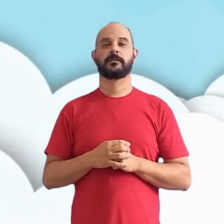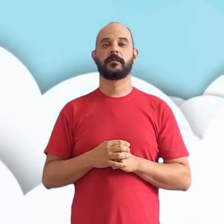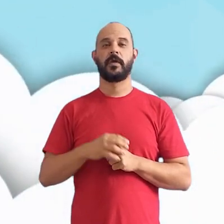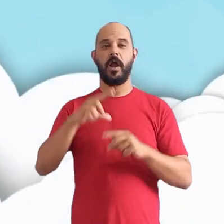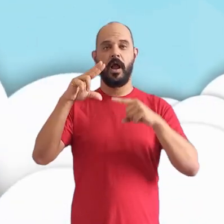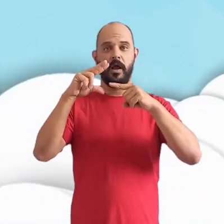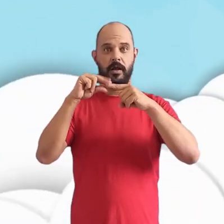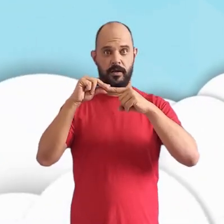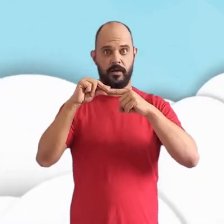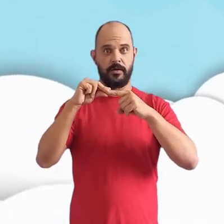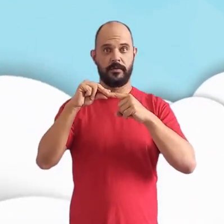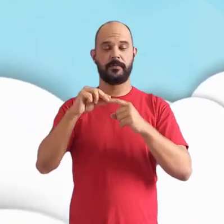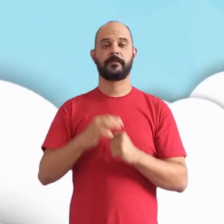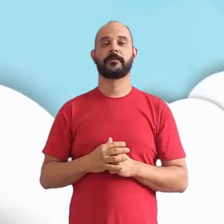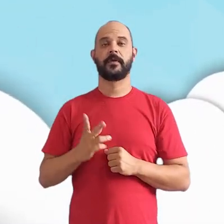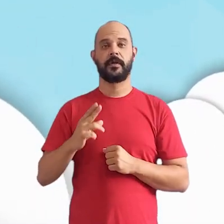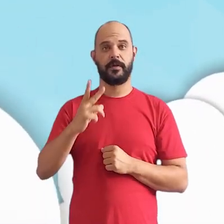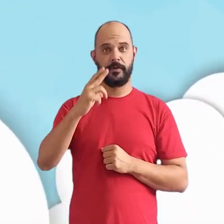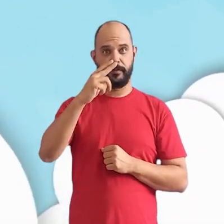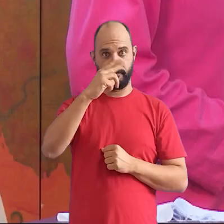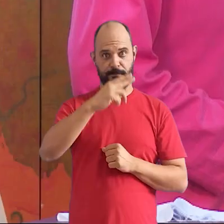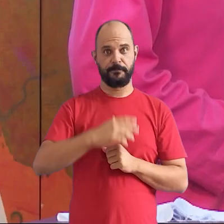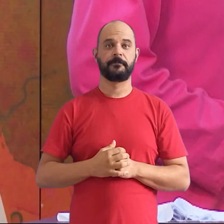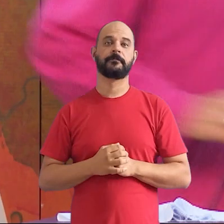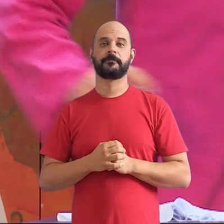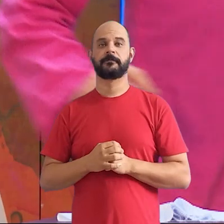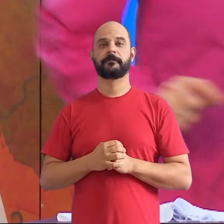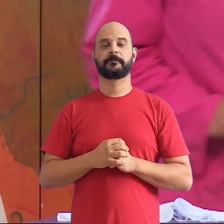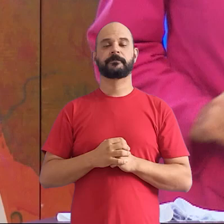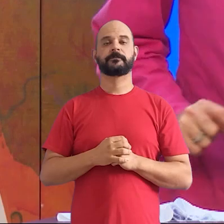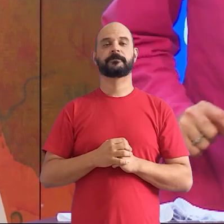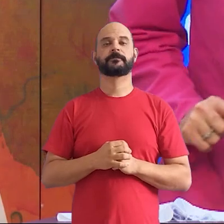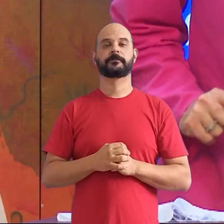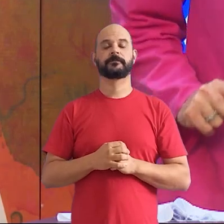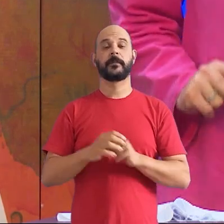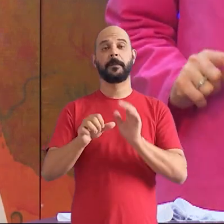um marcador permanente e tesoura para cortar. Tcharam!